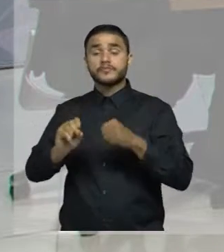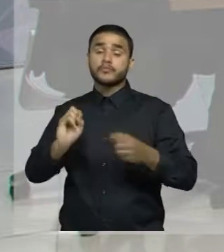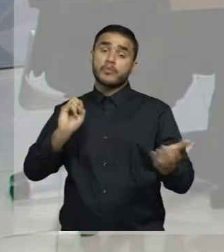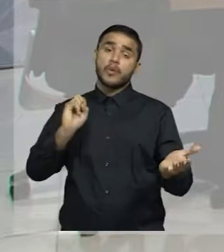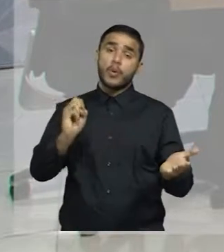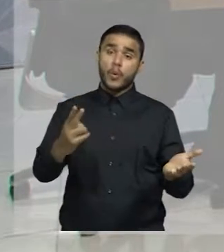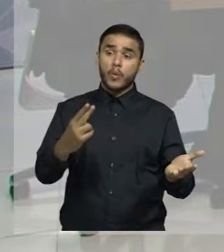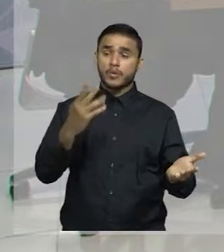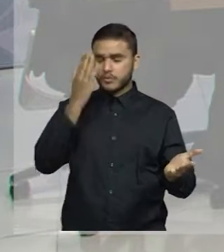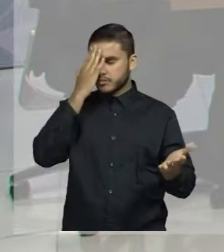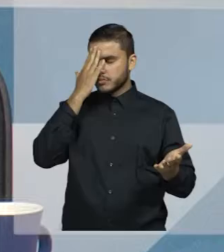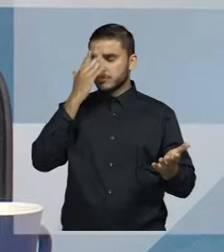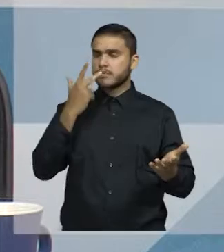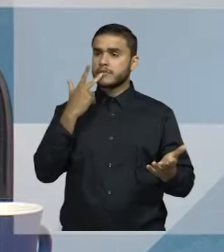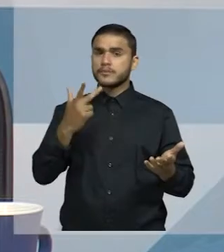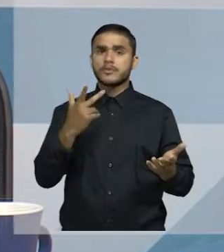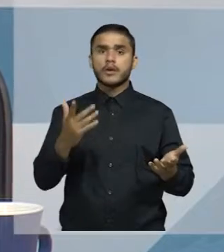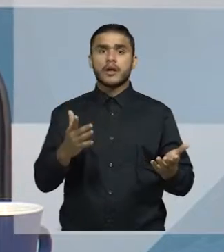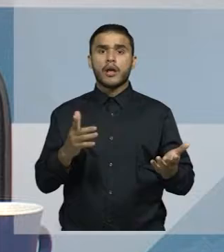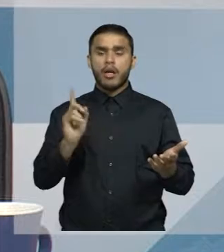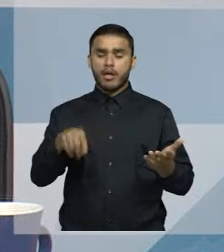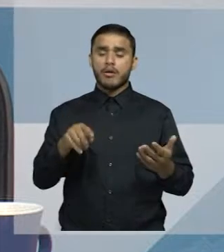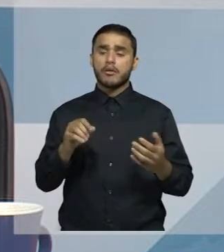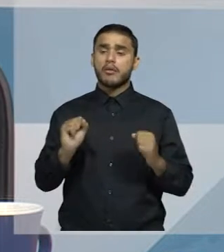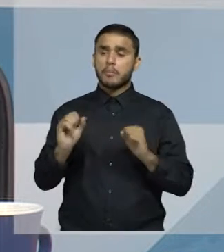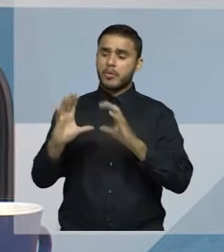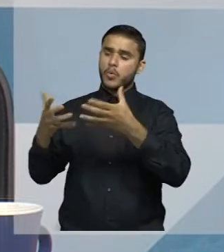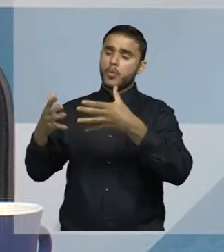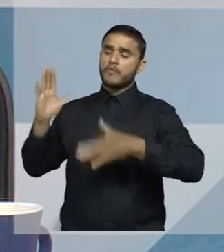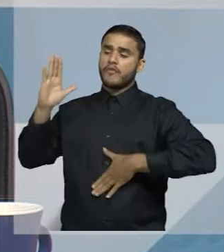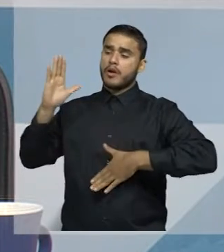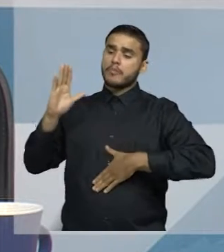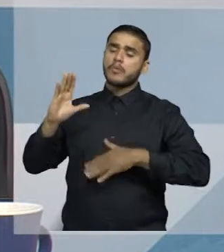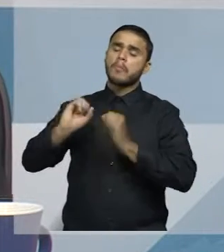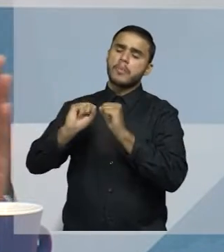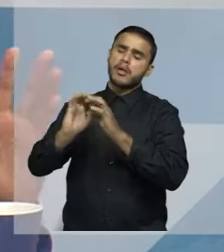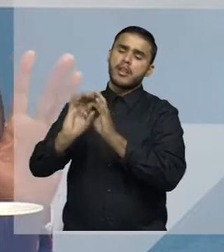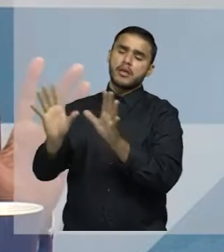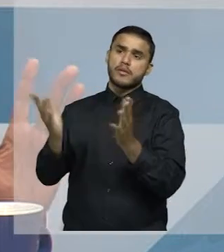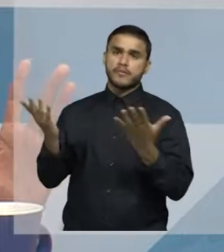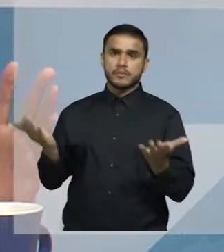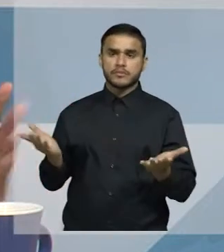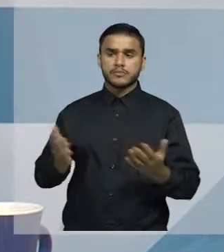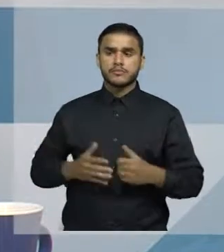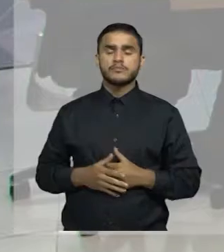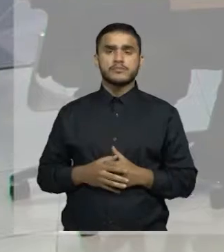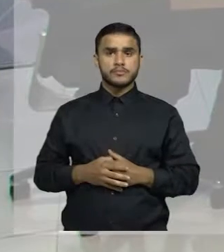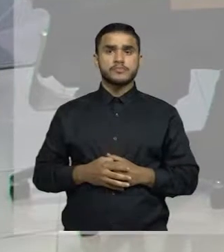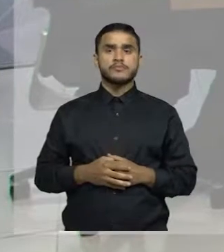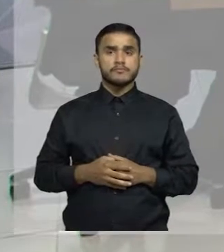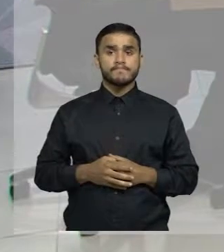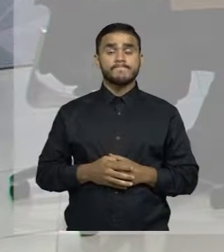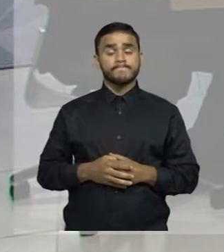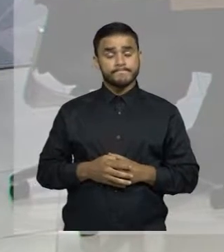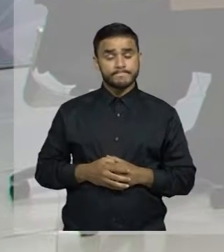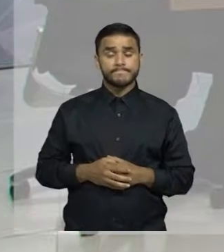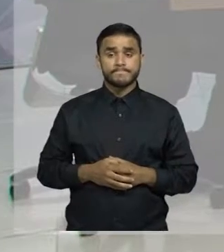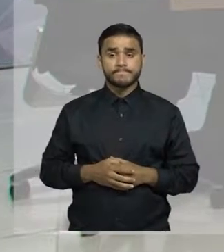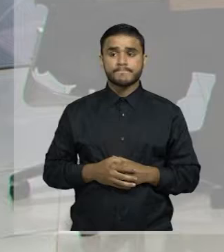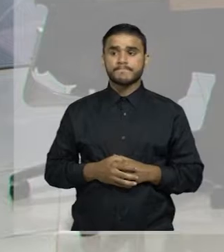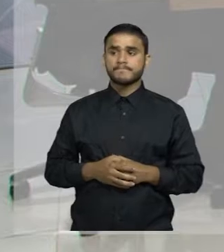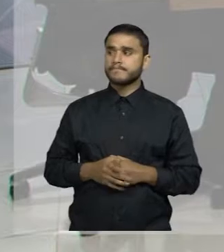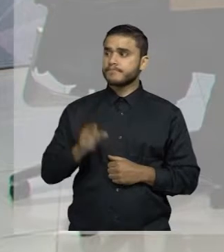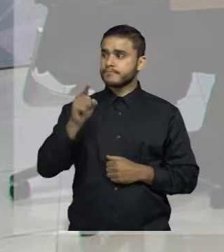esse Estado, dentro do Estado, pratique os seus crimes. A escolha é essa. Há talvez uma necessidade, inclusive,